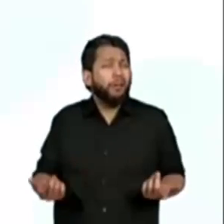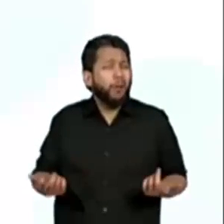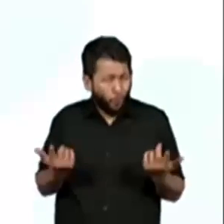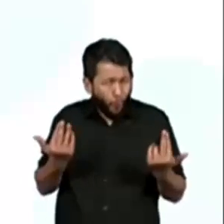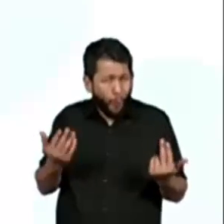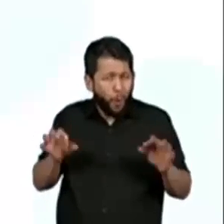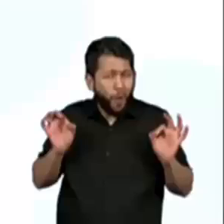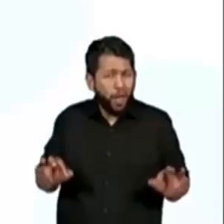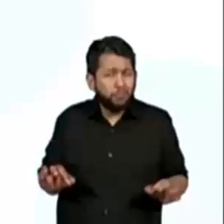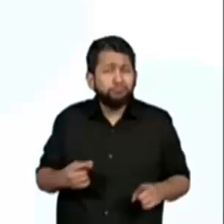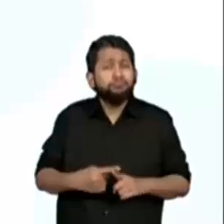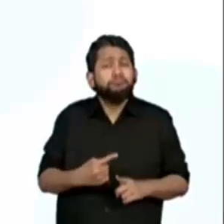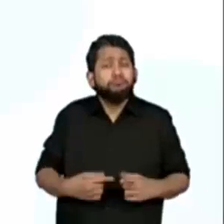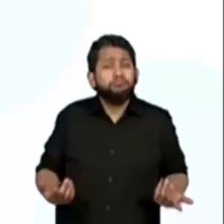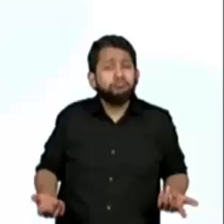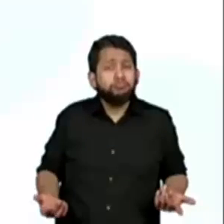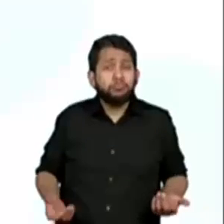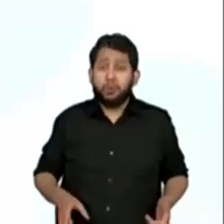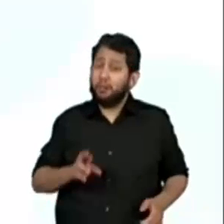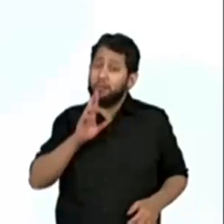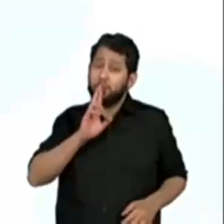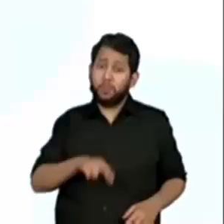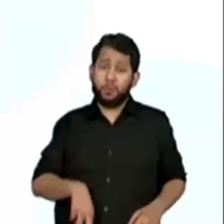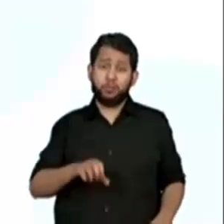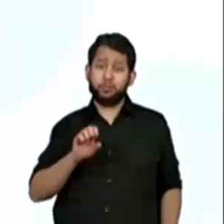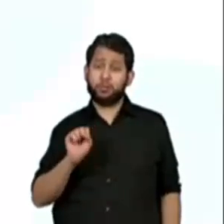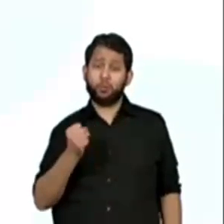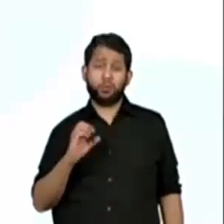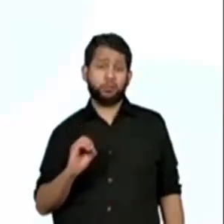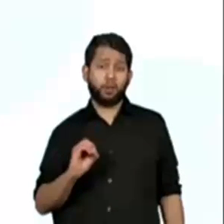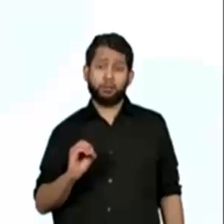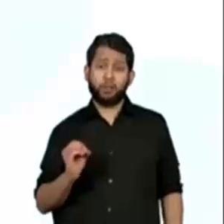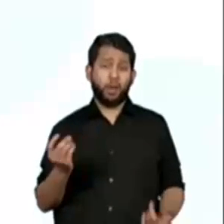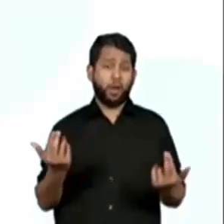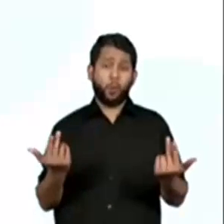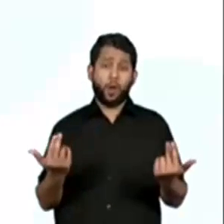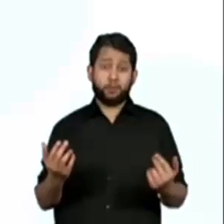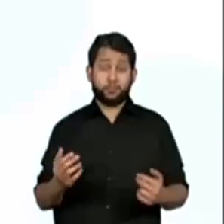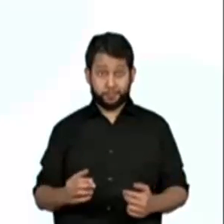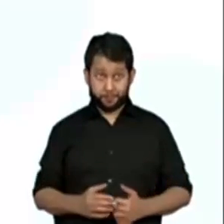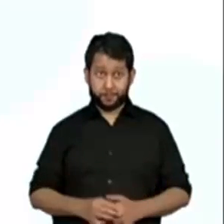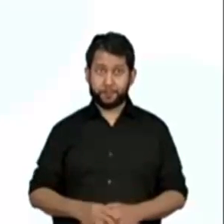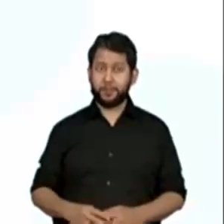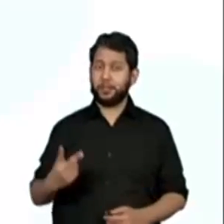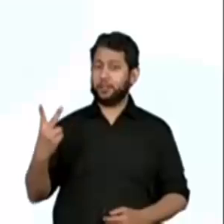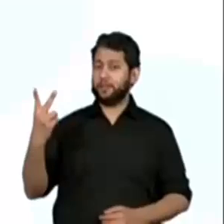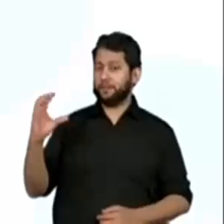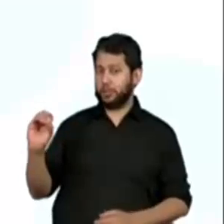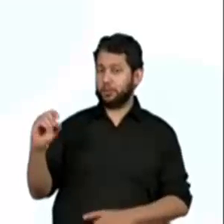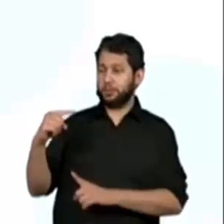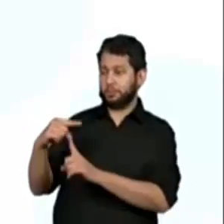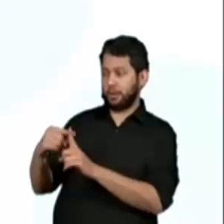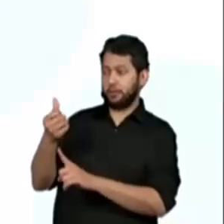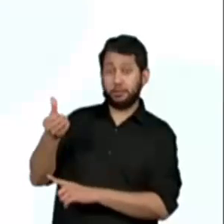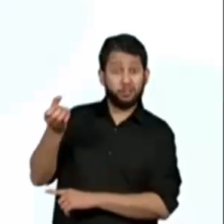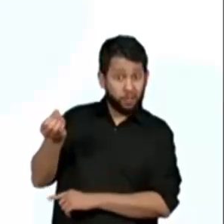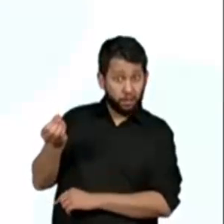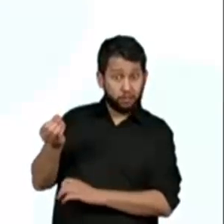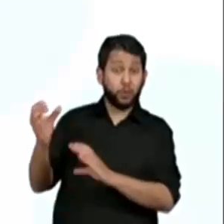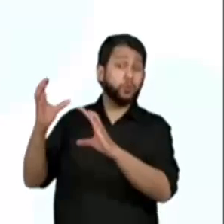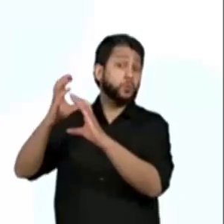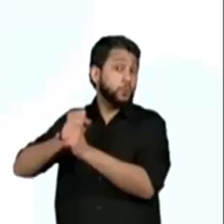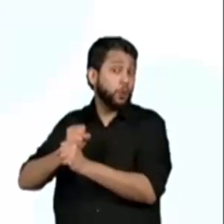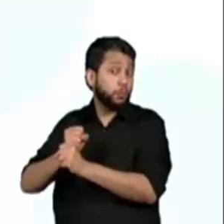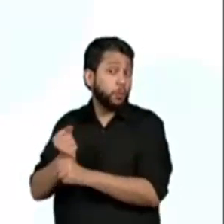Porque possuem o mesmo resultado, que no caso é 80. Certo? Então, essas duas operações